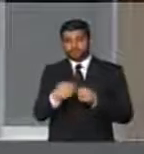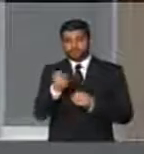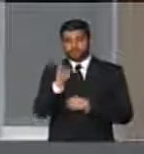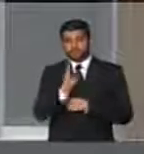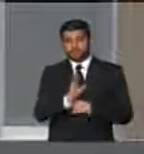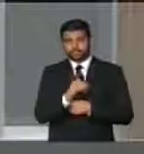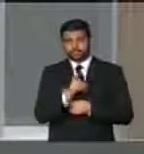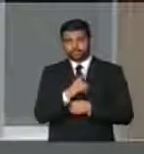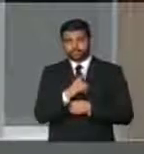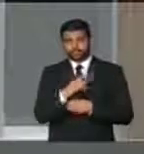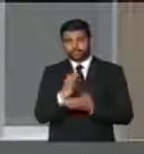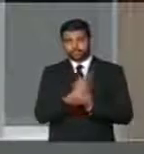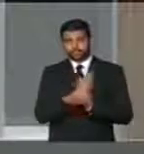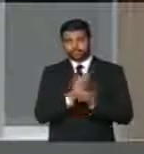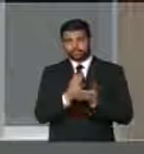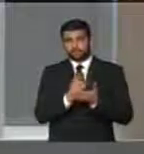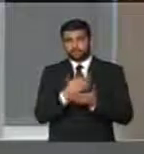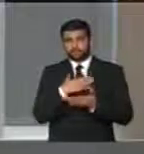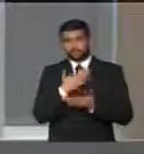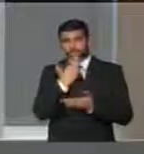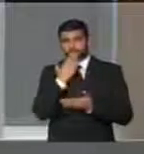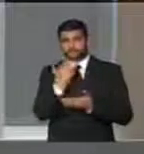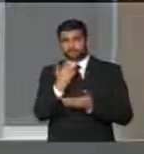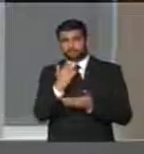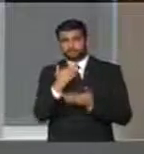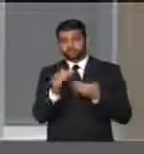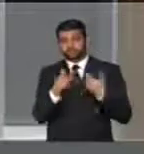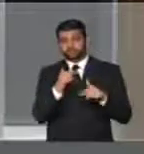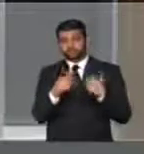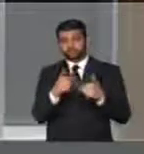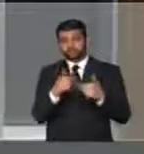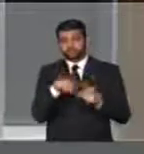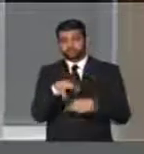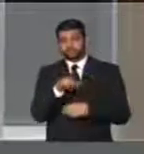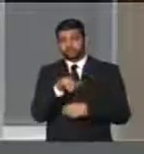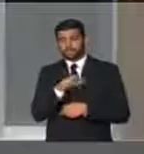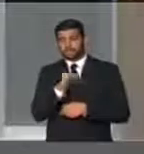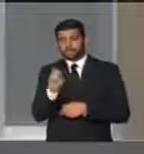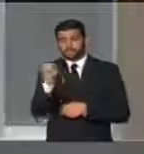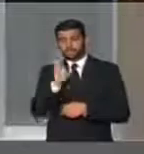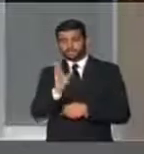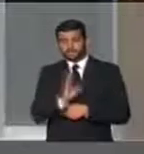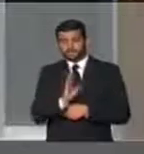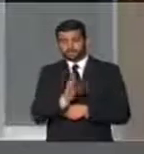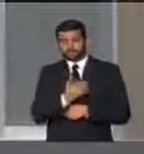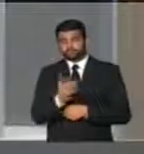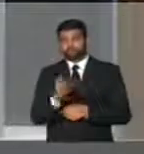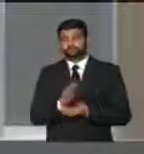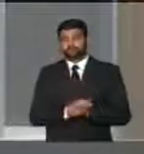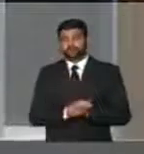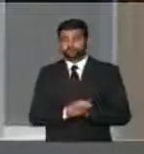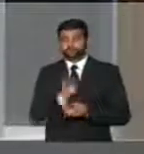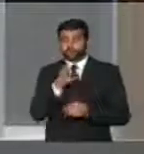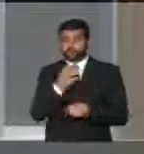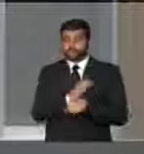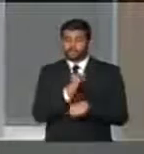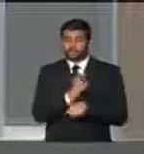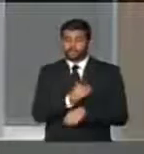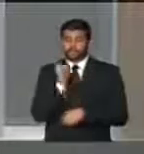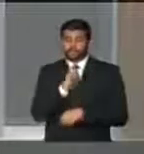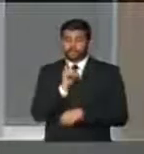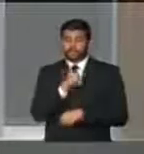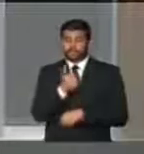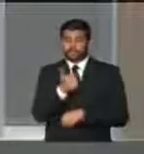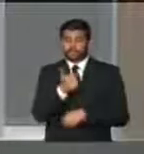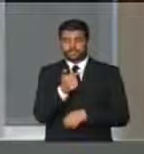brasileiros têm algum tipo de atividade de mineração no nosso país. Só o estado de Minas Gerais